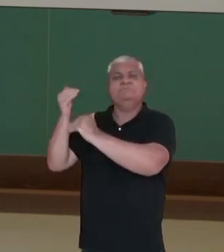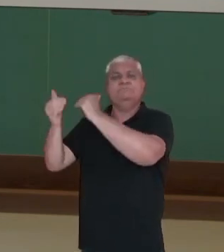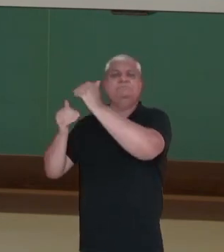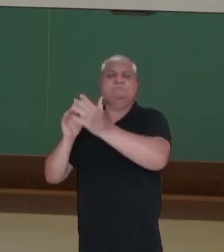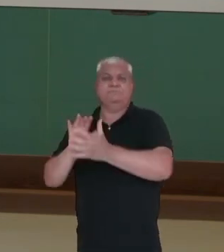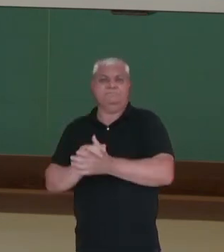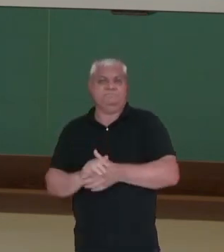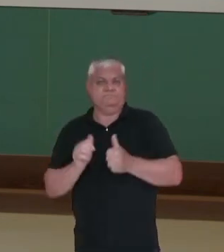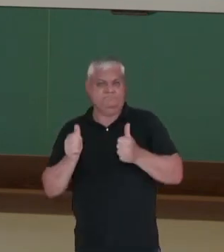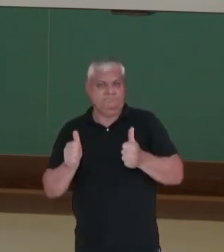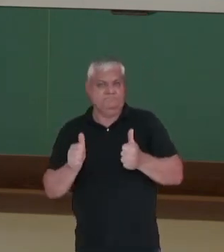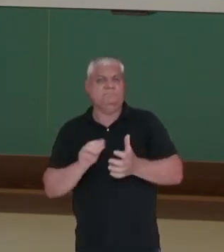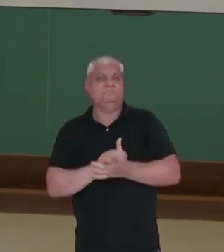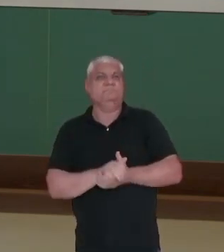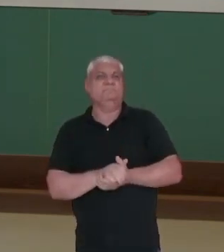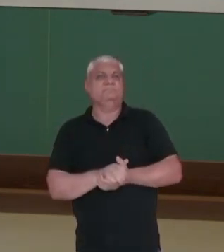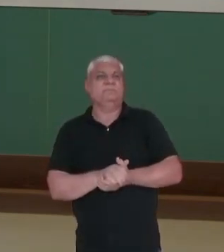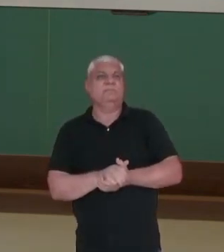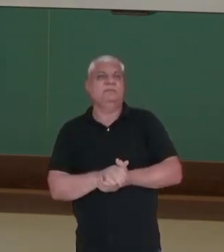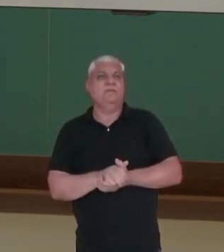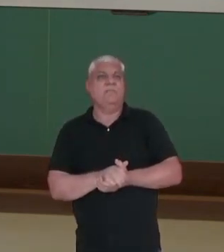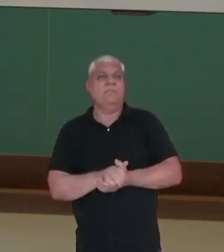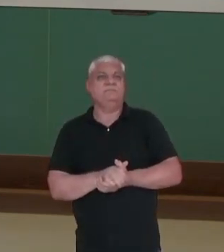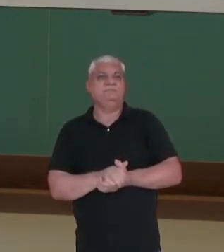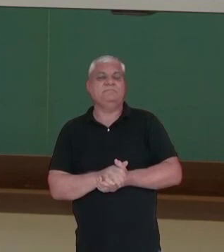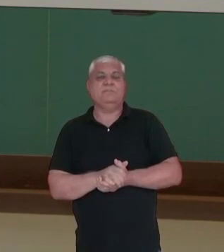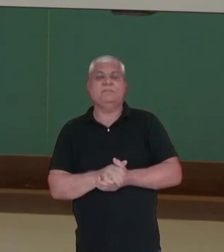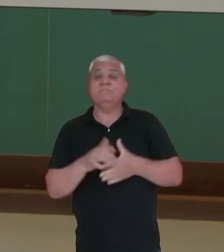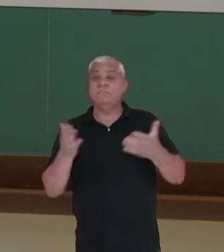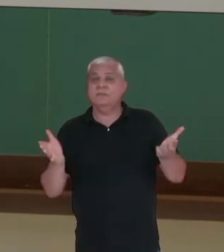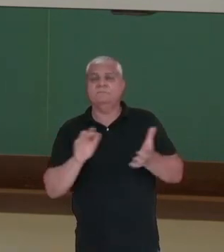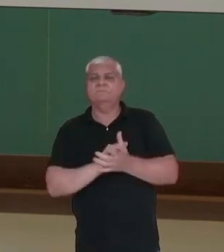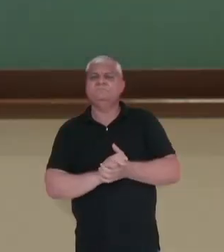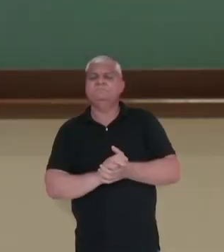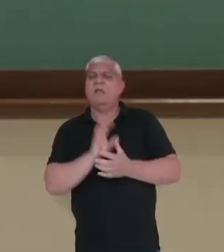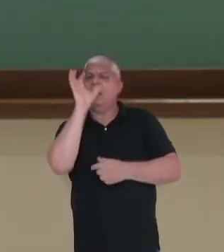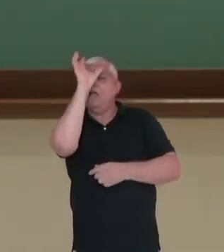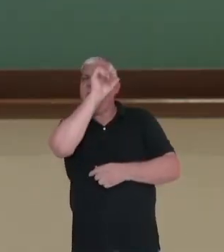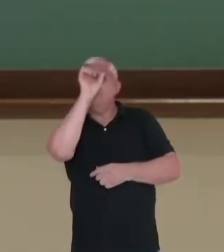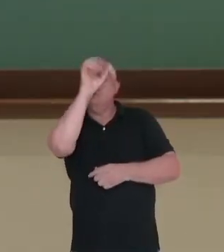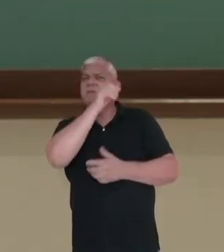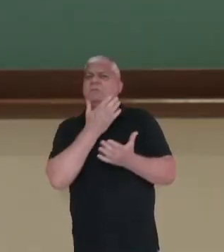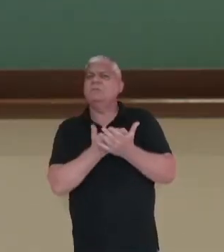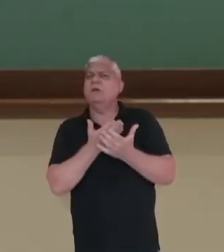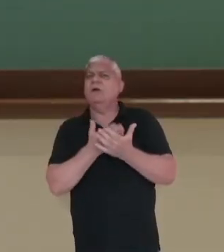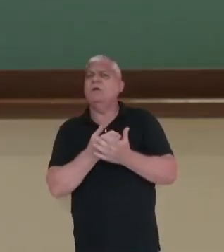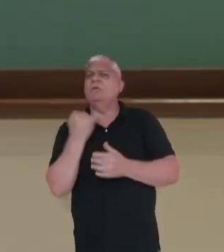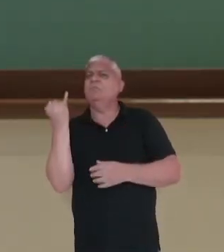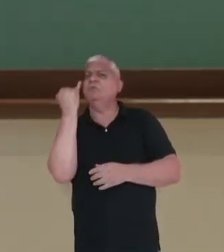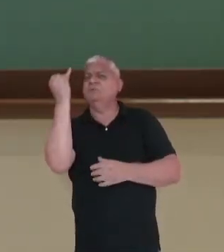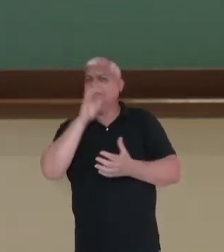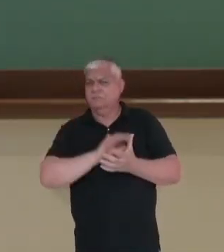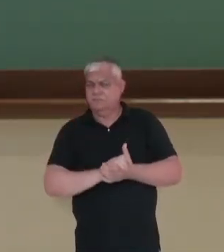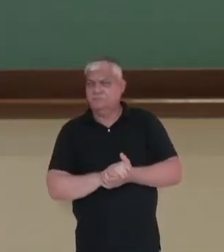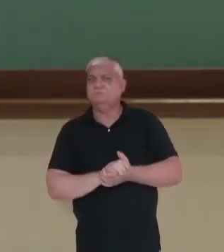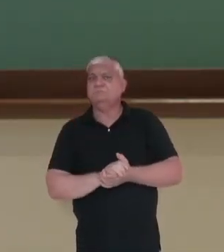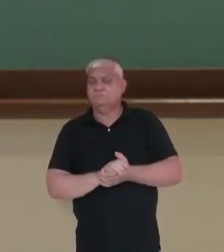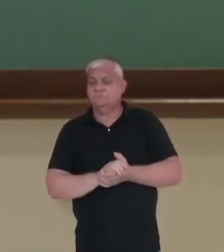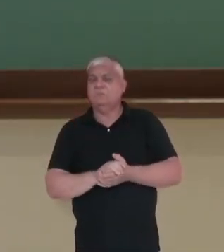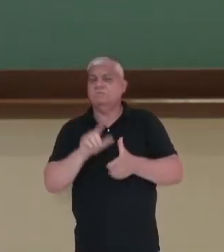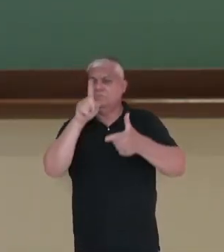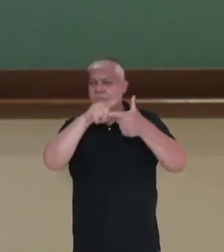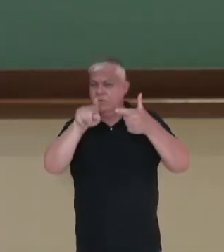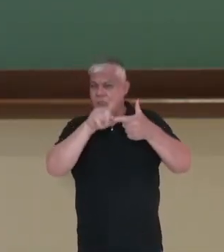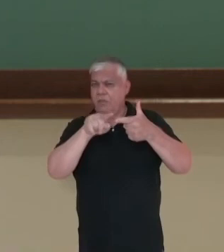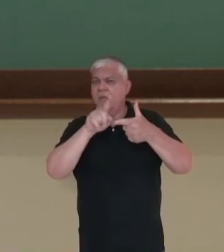africano, tá bom? Vamos ver aí então. Muito bem, então o que nós vimos então nesta importante aula? Que há conflitos no